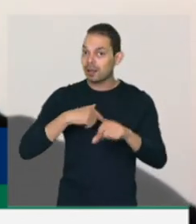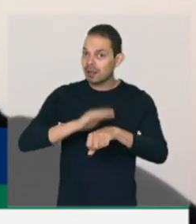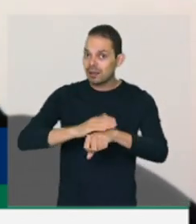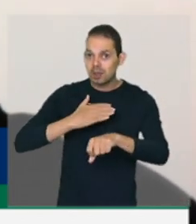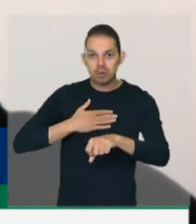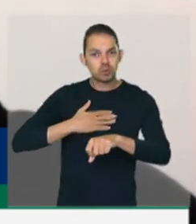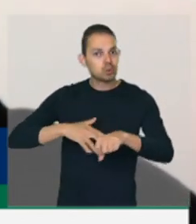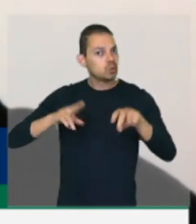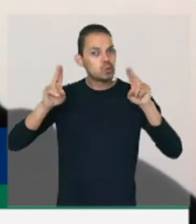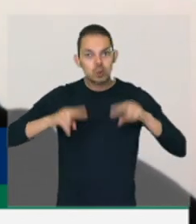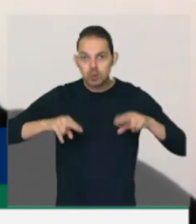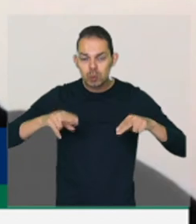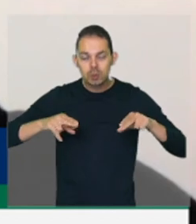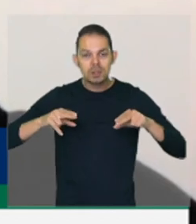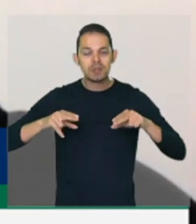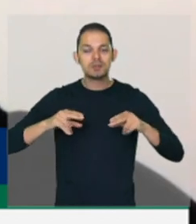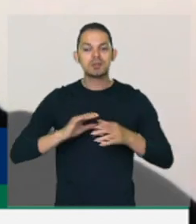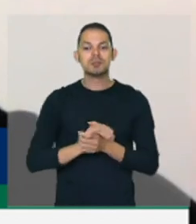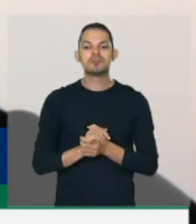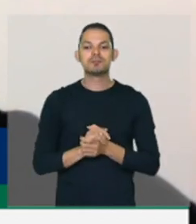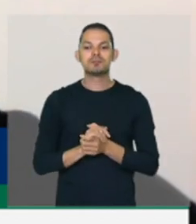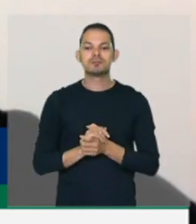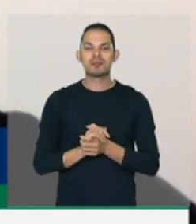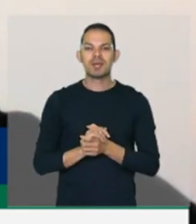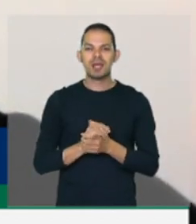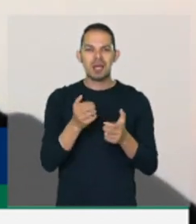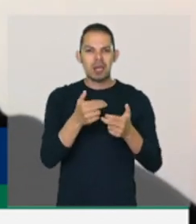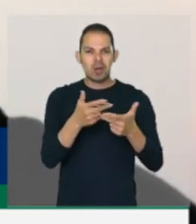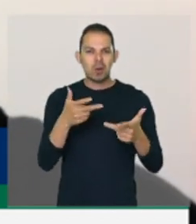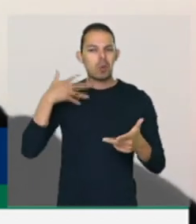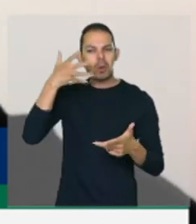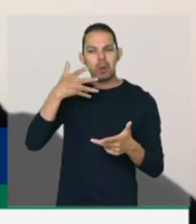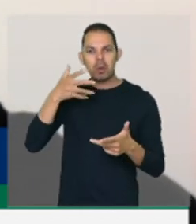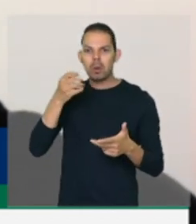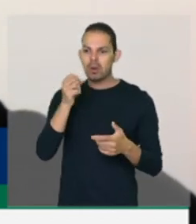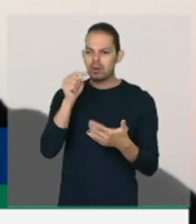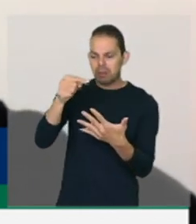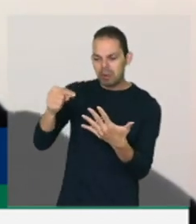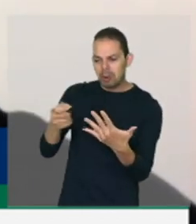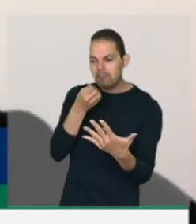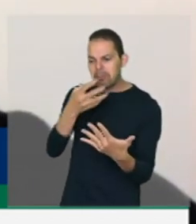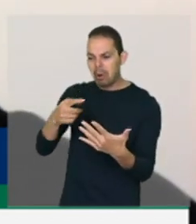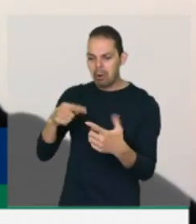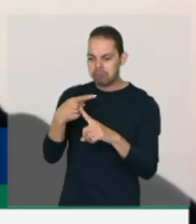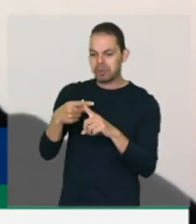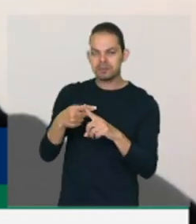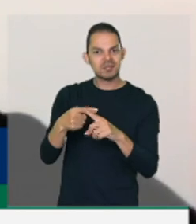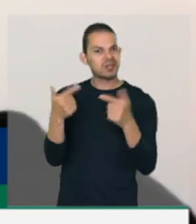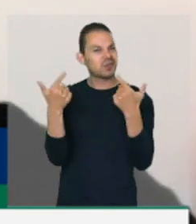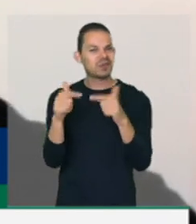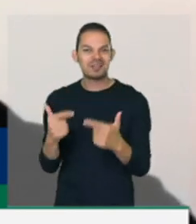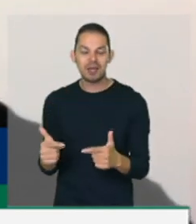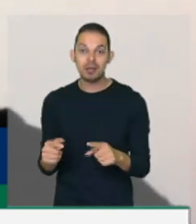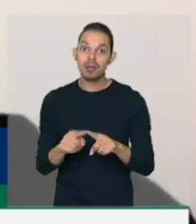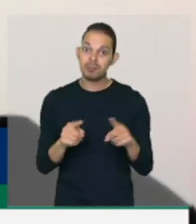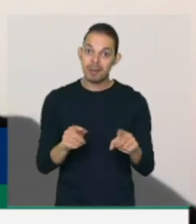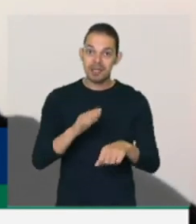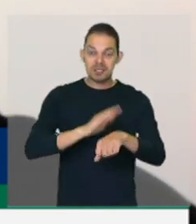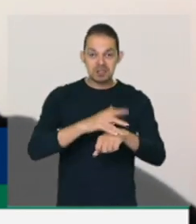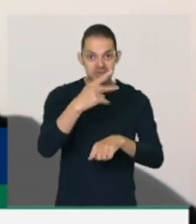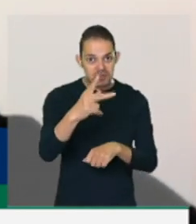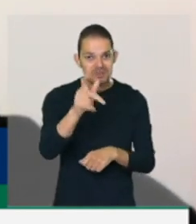em momento algum, eu vejo ponto positivo na minha fala. Mas eu vejo um ponto positivo que o senhor